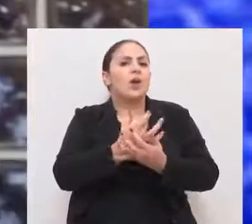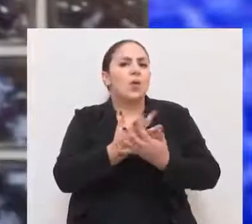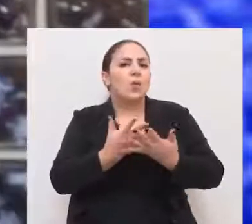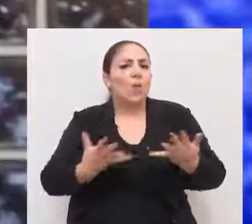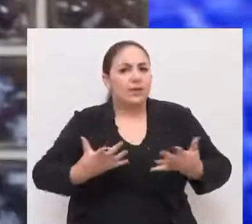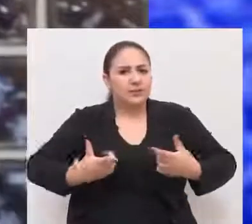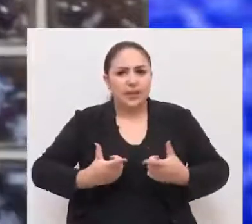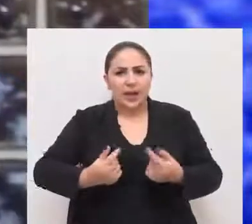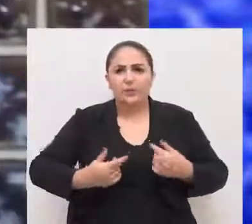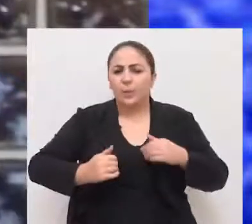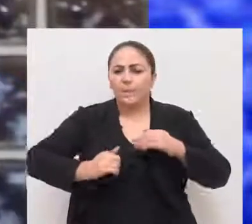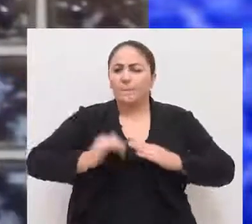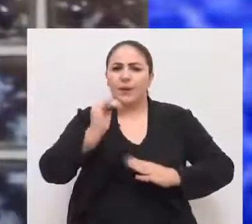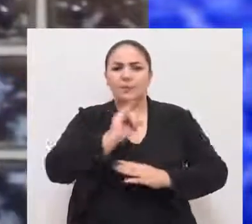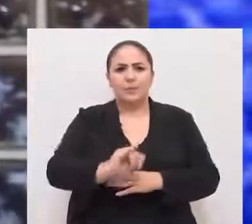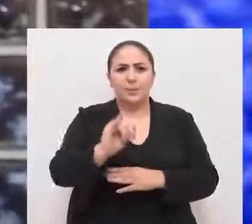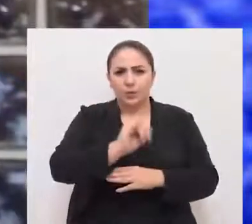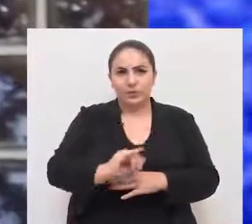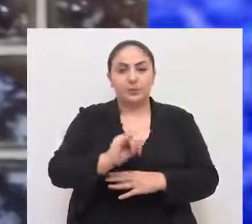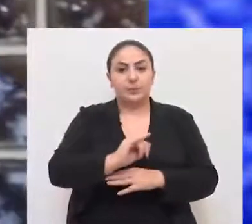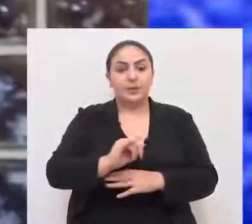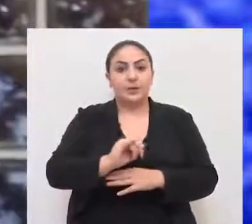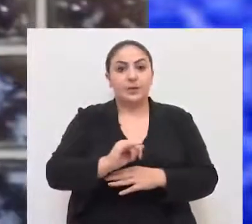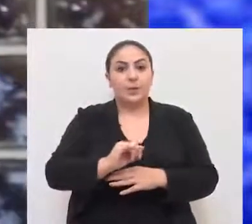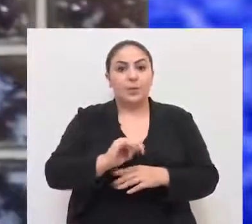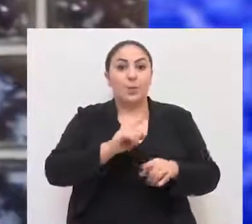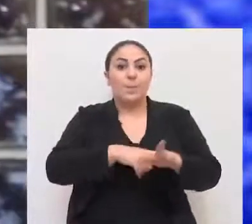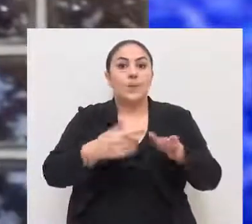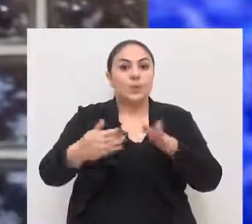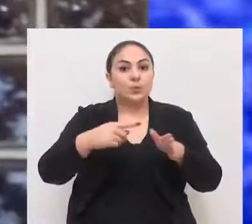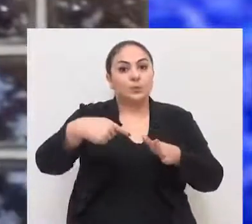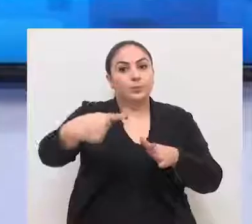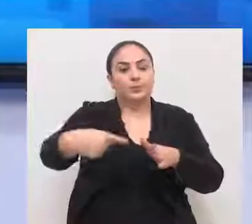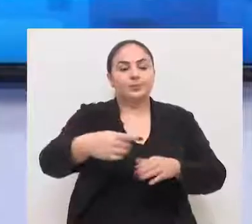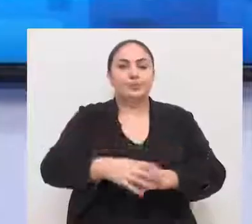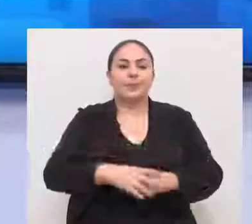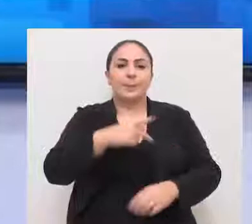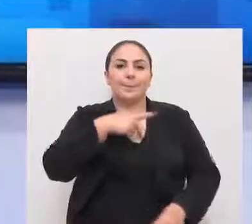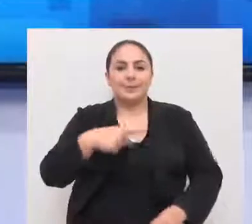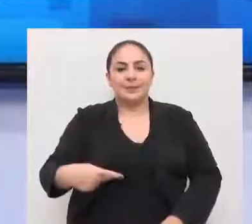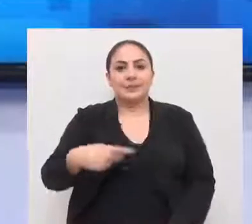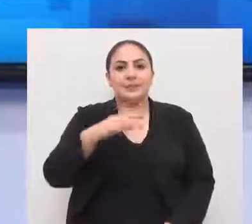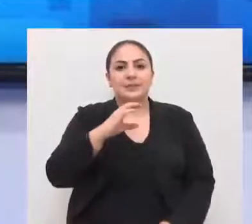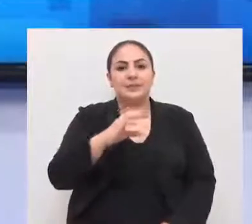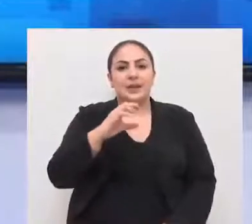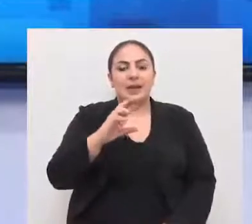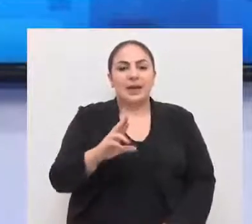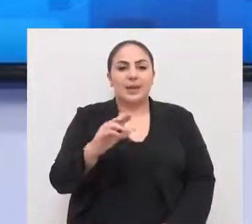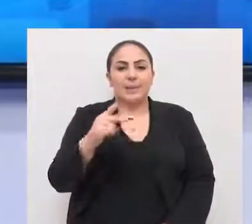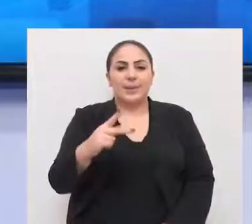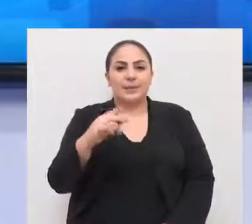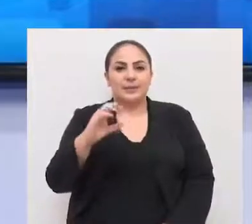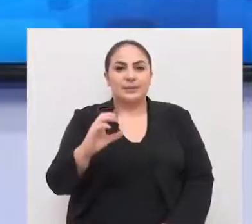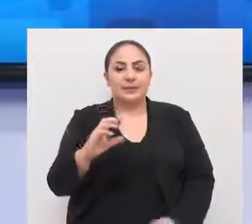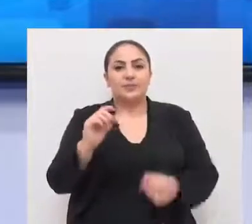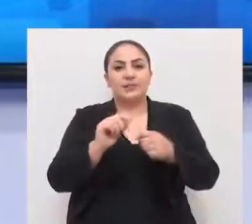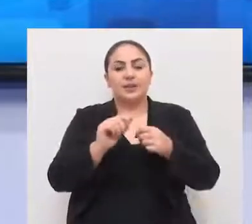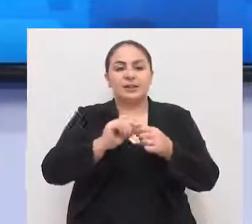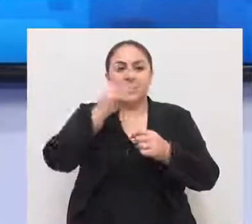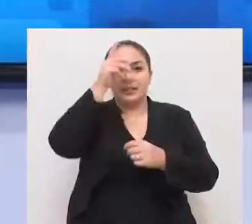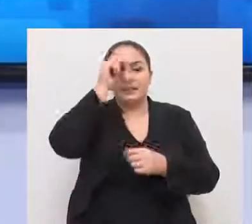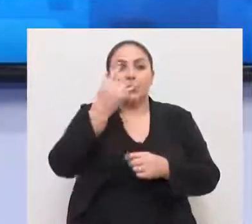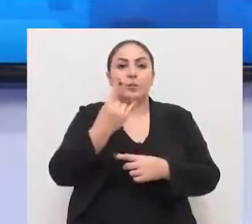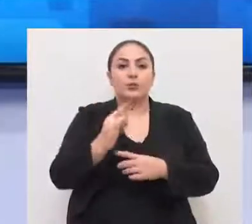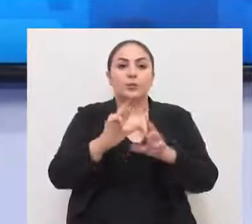quais são os gastos mais importantes para o próximo período. Presidente da CFPC faz balanço da